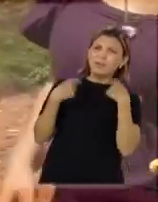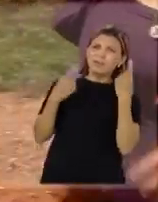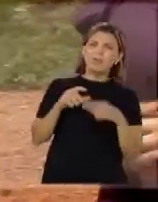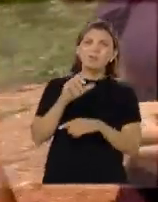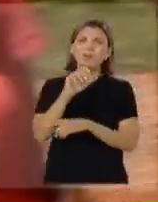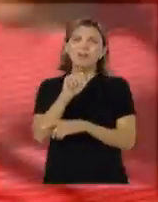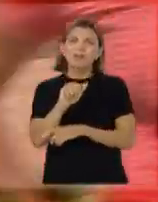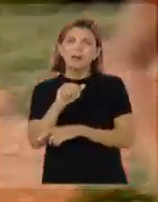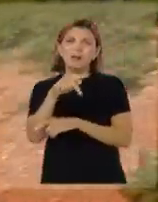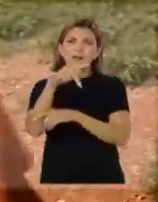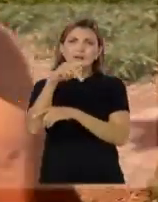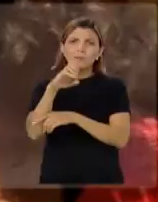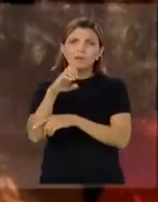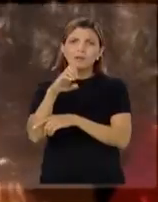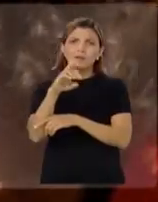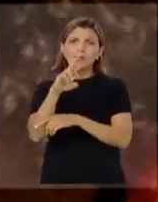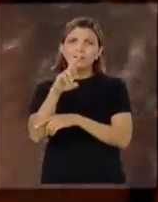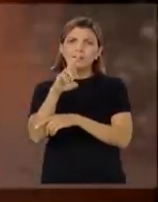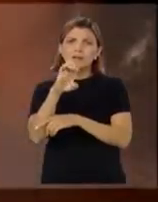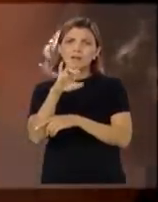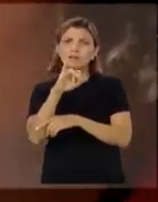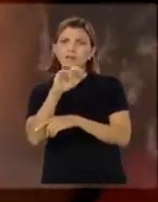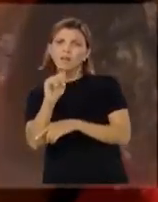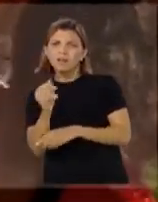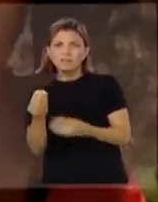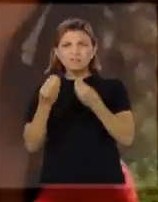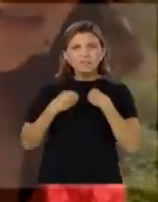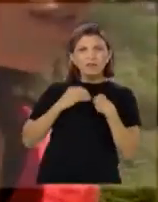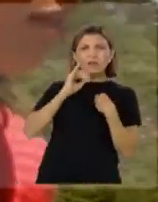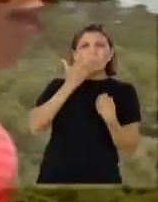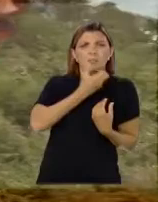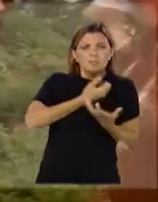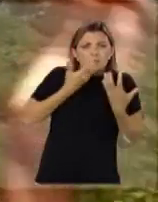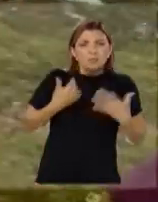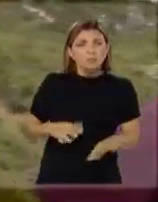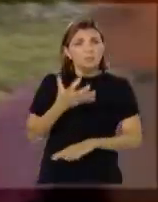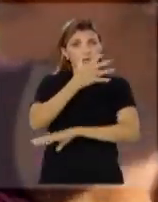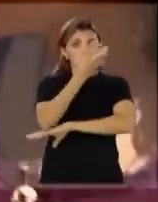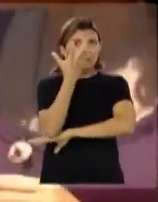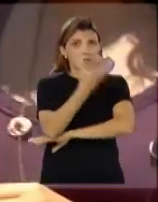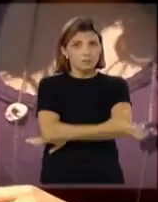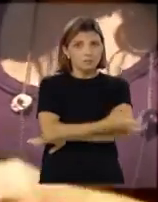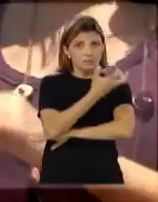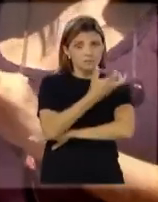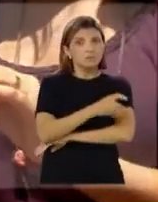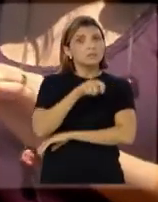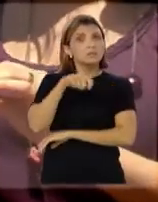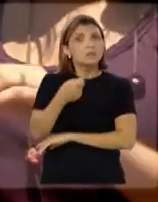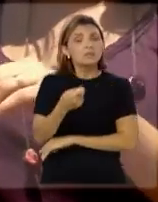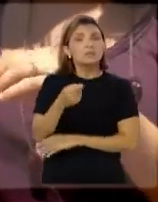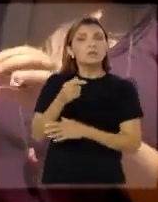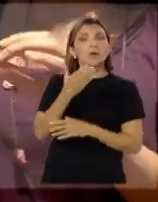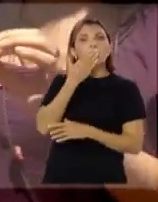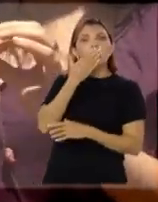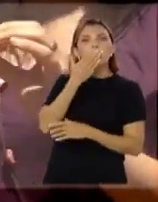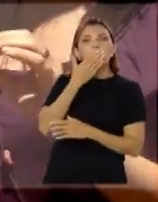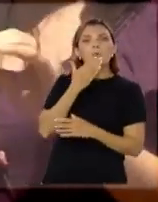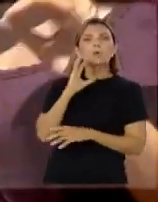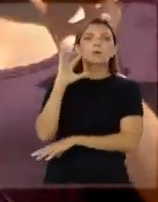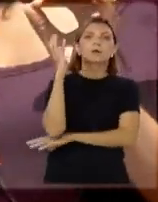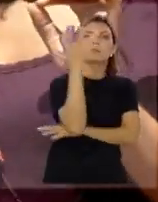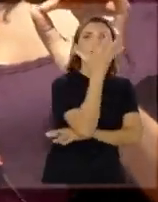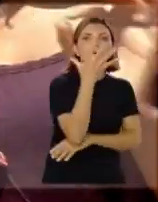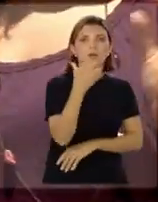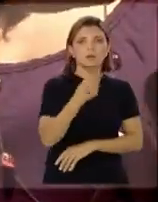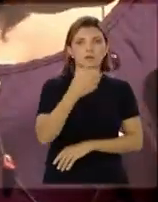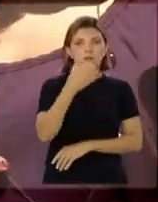Thiago. Aperrei! Vocês estão fogo, gente. Tata, eu li que Caatinga é uma palavra indígena que